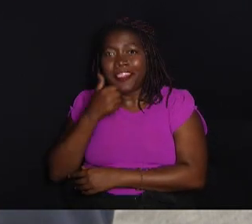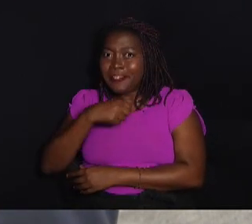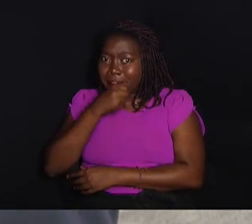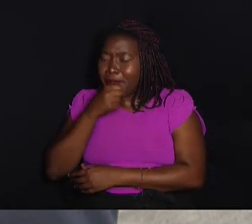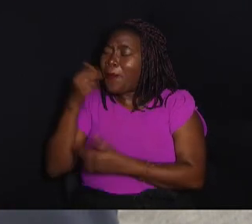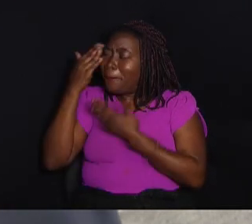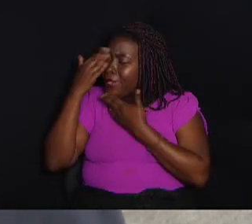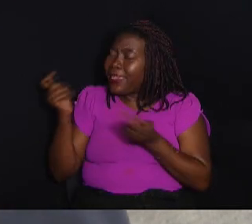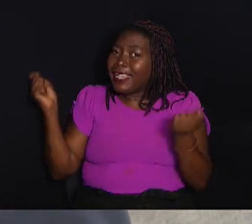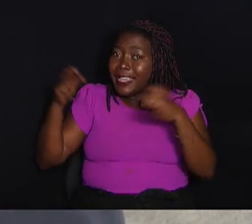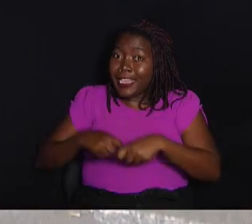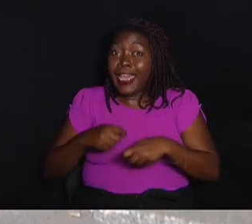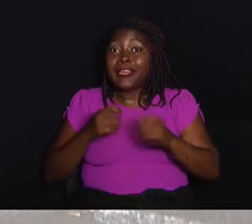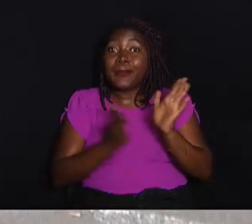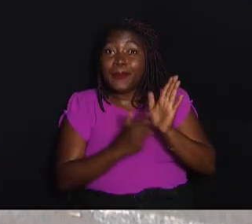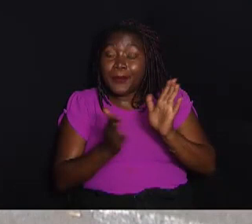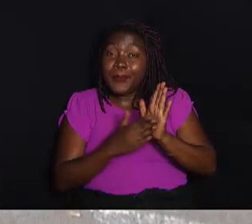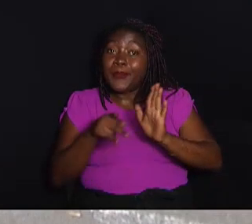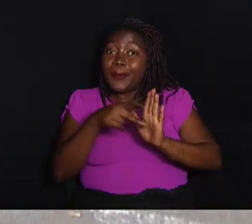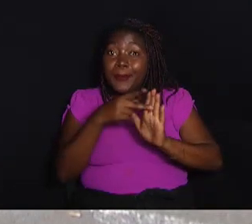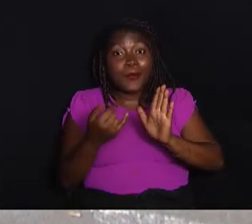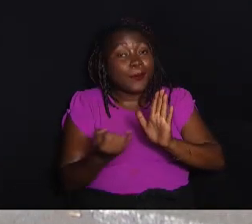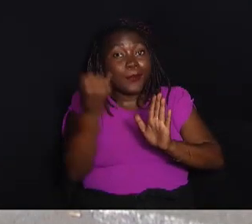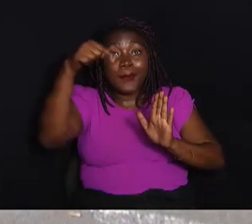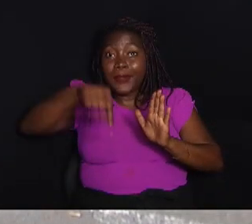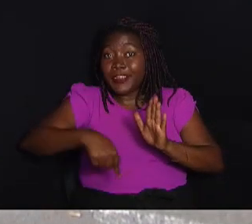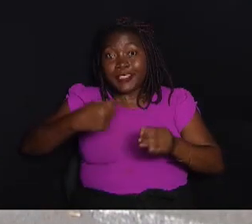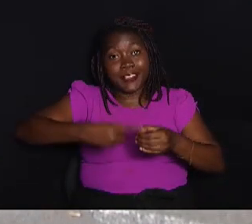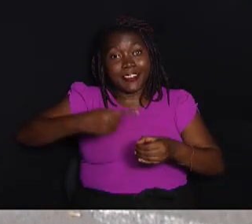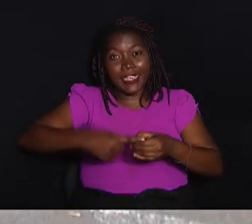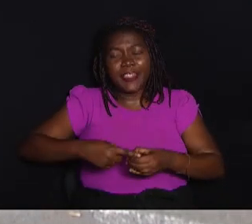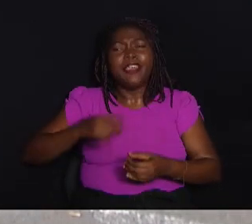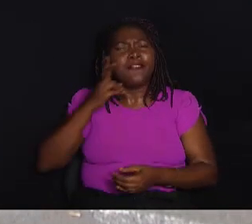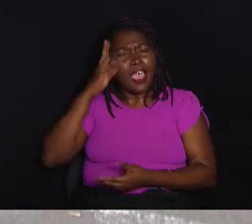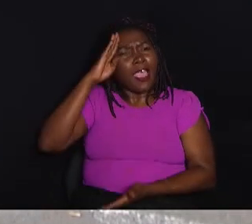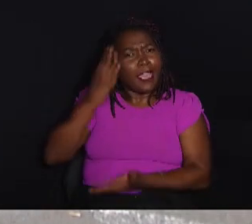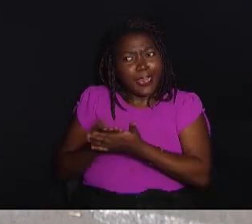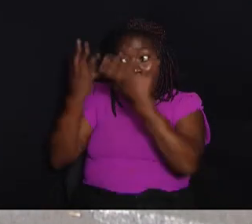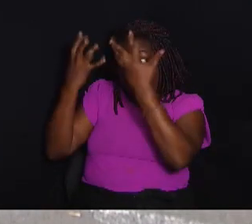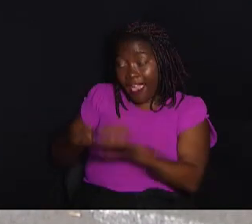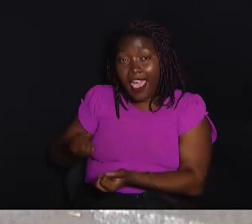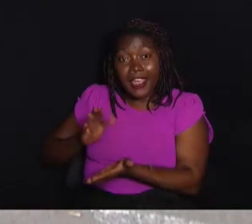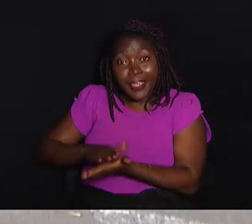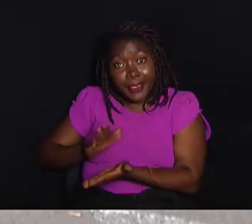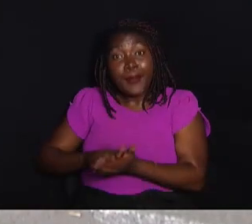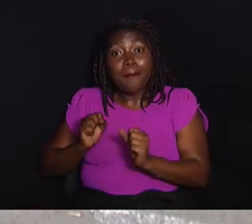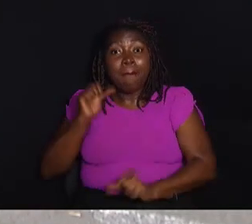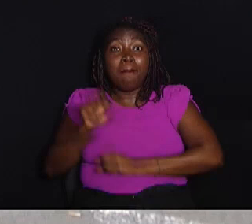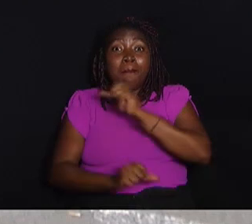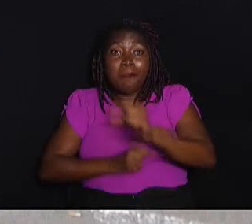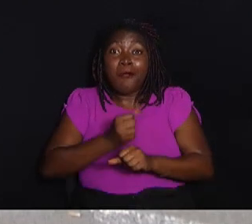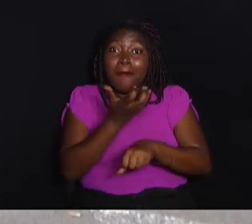projeto dessa relevância na nossa cidade o vereador acredita que recebendo as demandas elas poderão transformar em matérias o que poderá